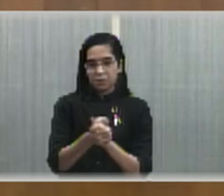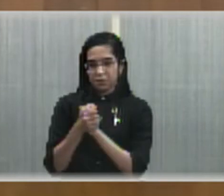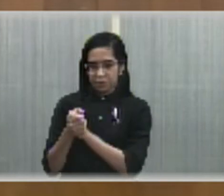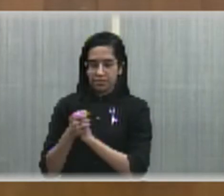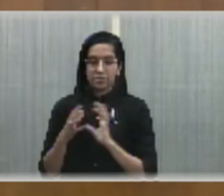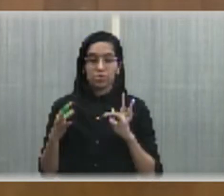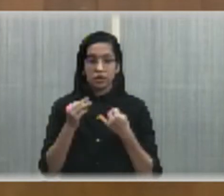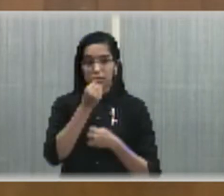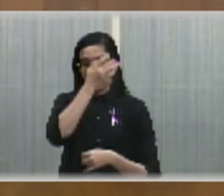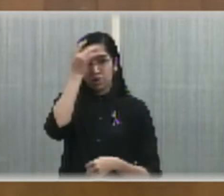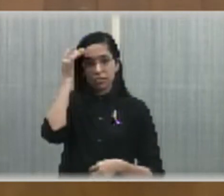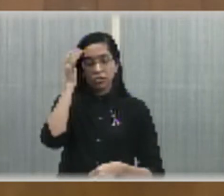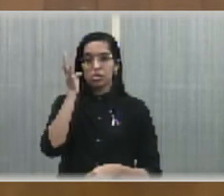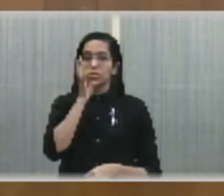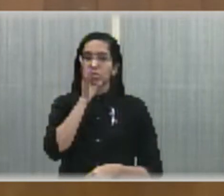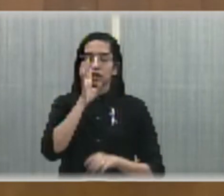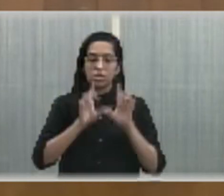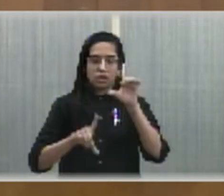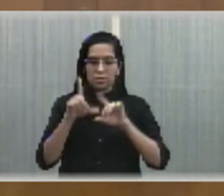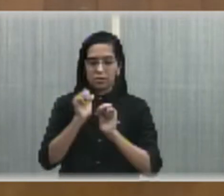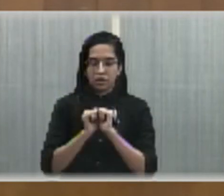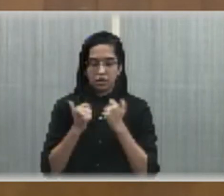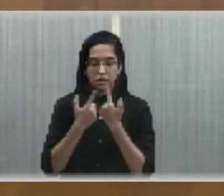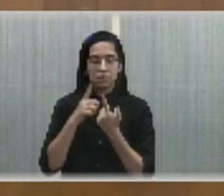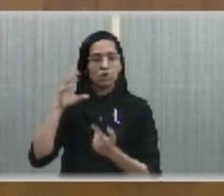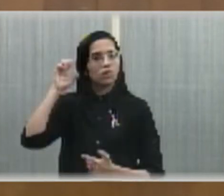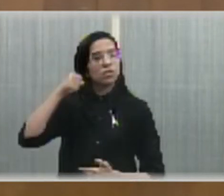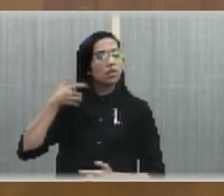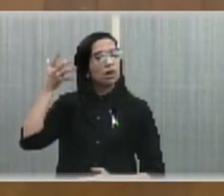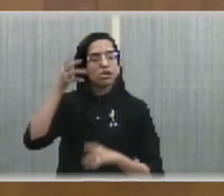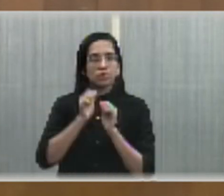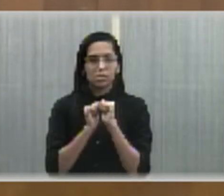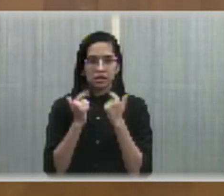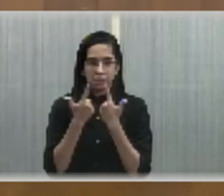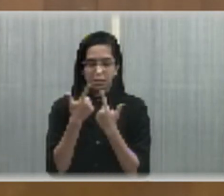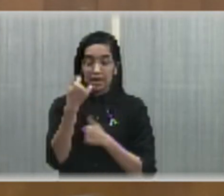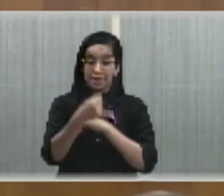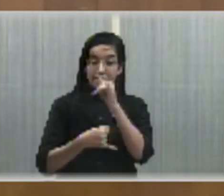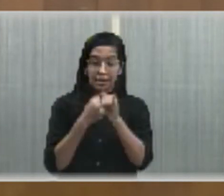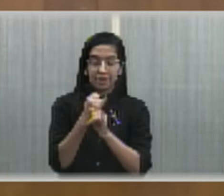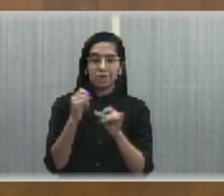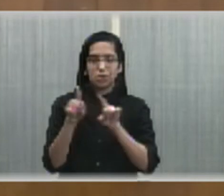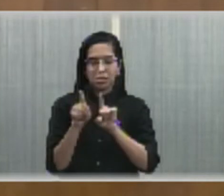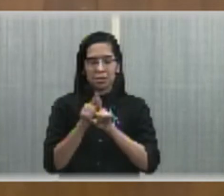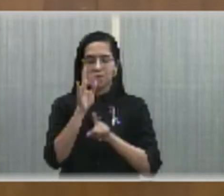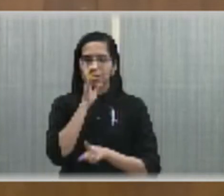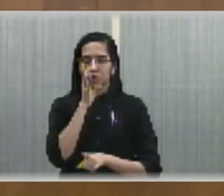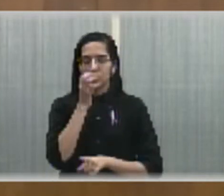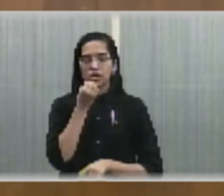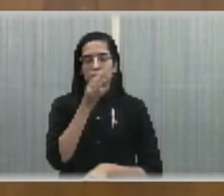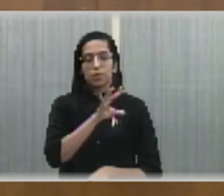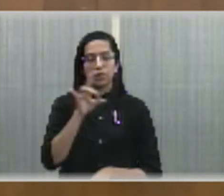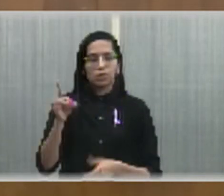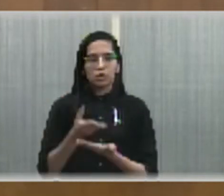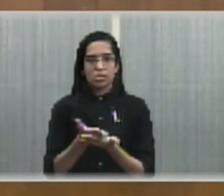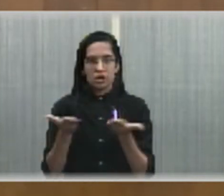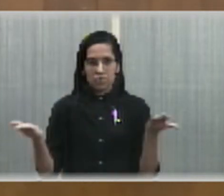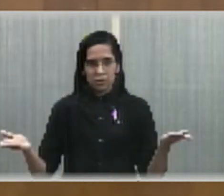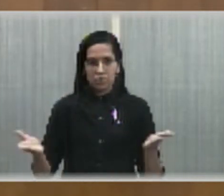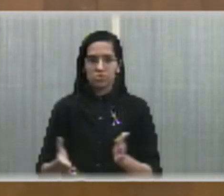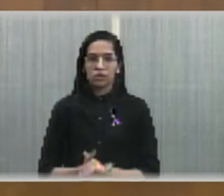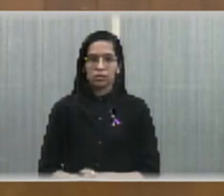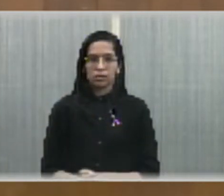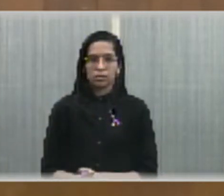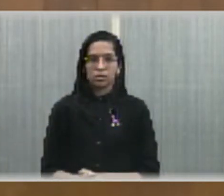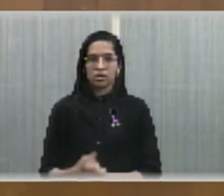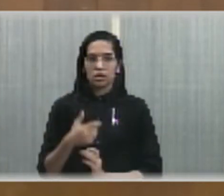queridos telespectadores, radio-ouvintes, internautas, nosso bom dia, que nos trouxe aqui, dá as